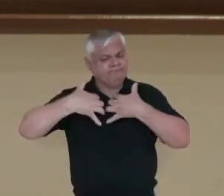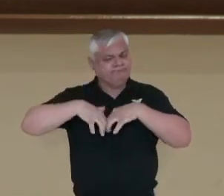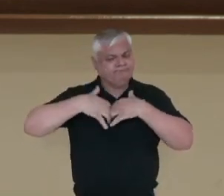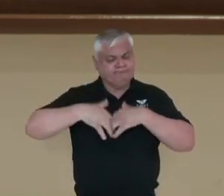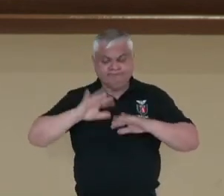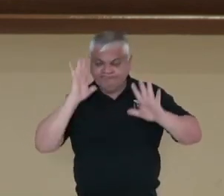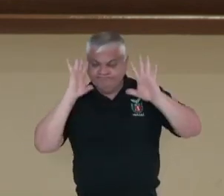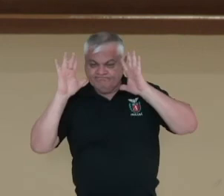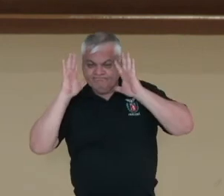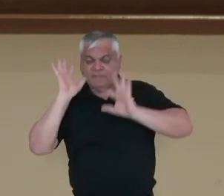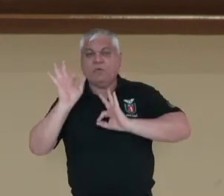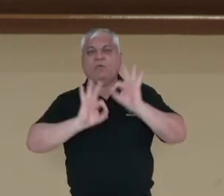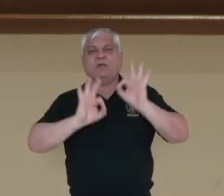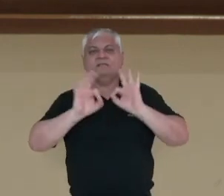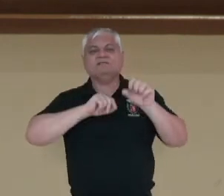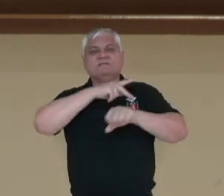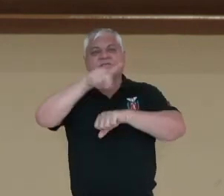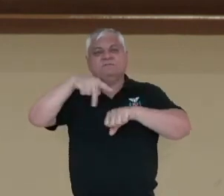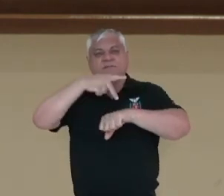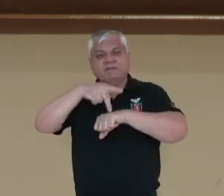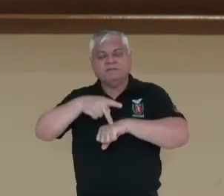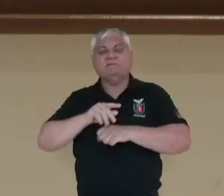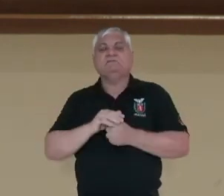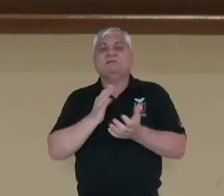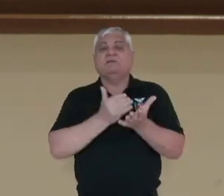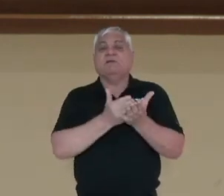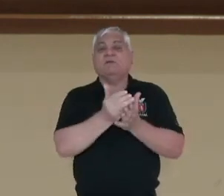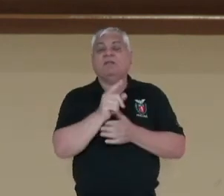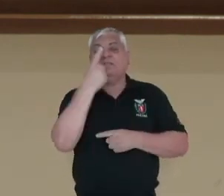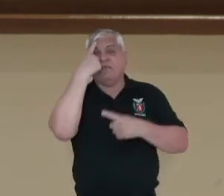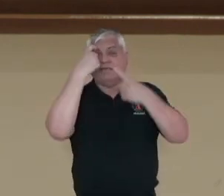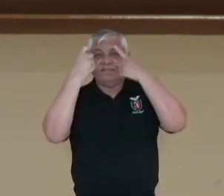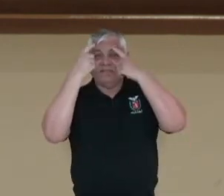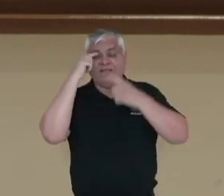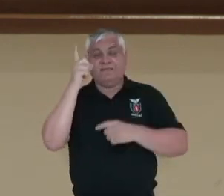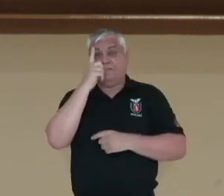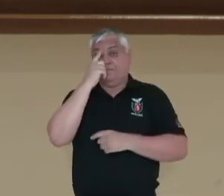própria organização do país a partir das ideias de